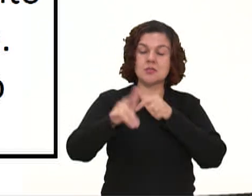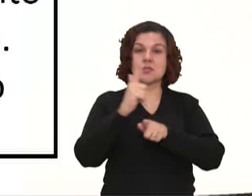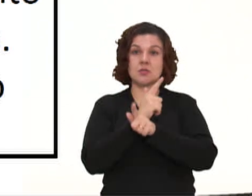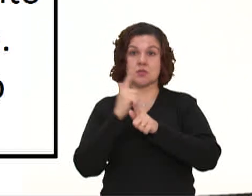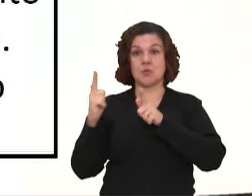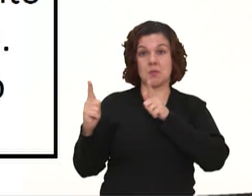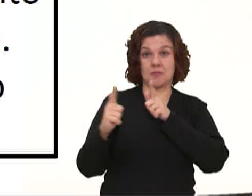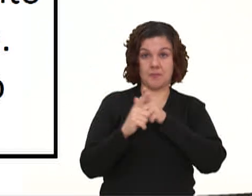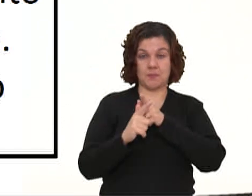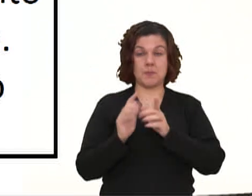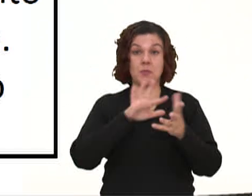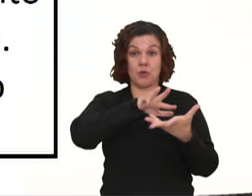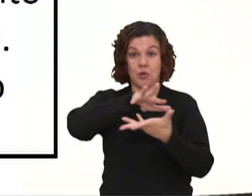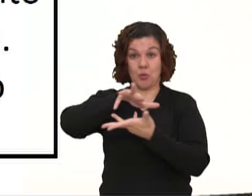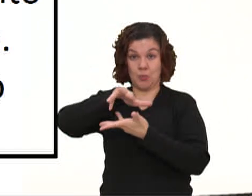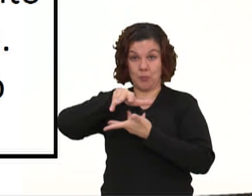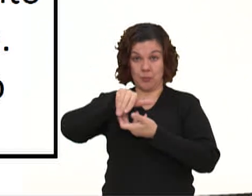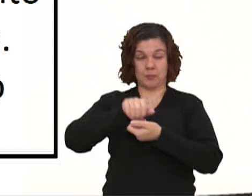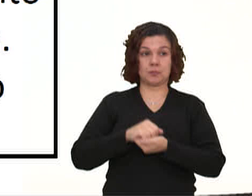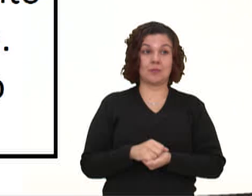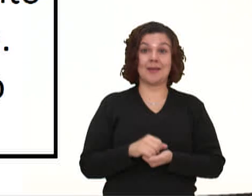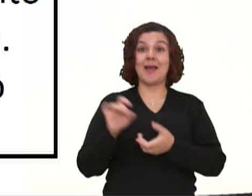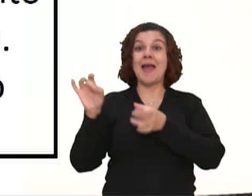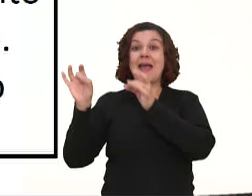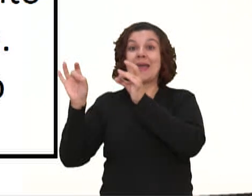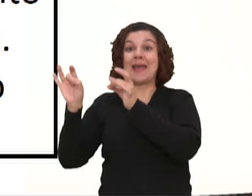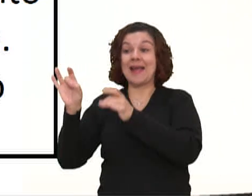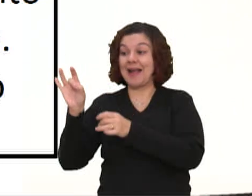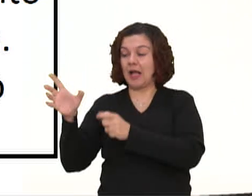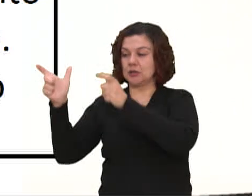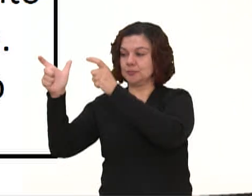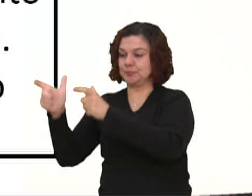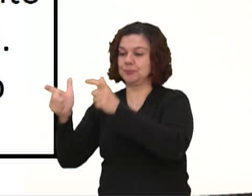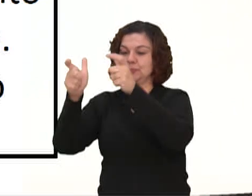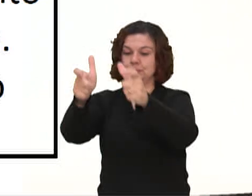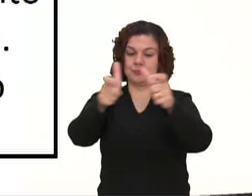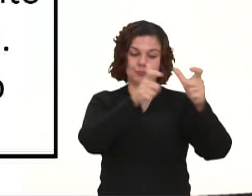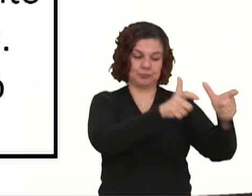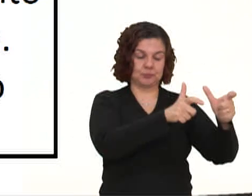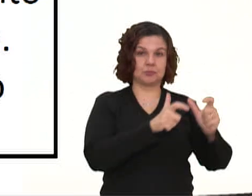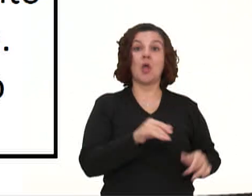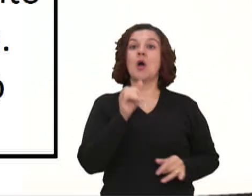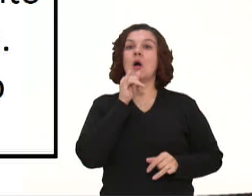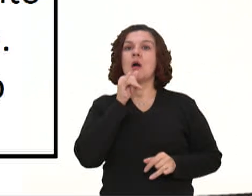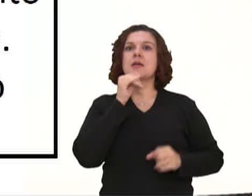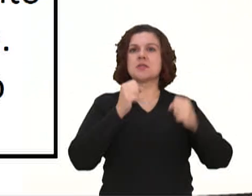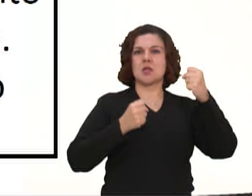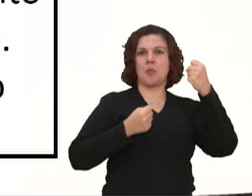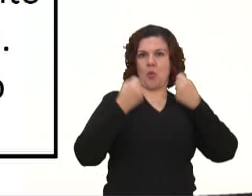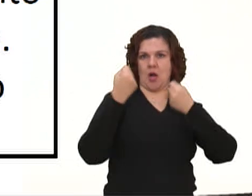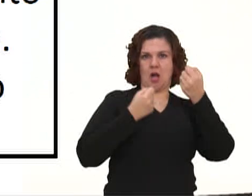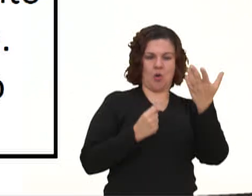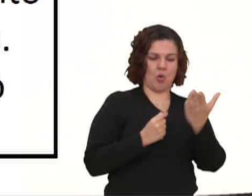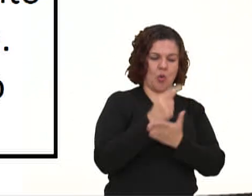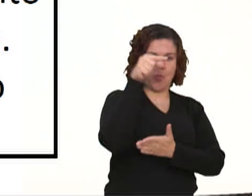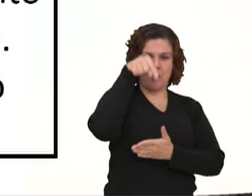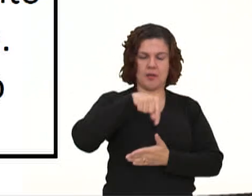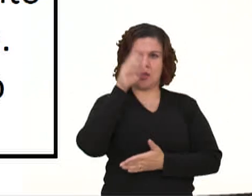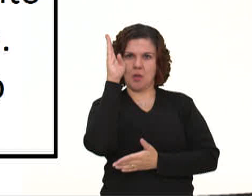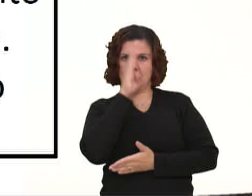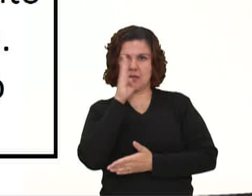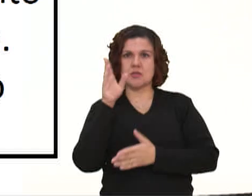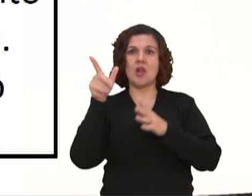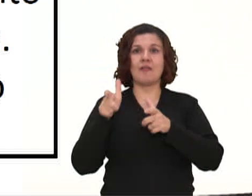mundial, né? Cada unidade produz determinados componentes. Por exemplo, um carro que é comprado no Brasil é feito